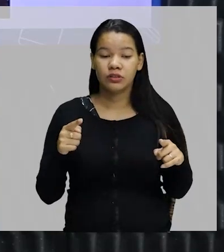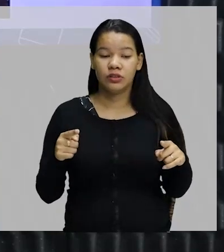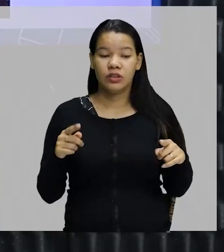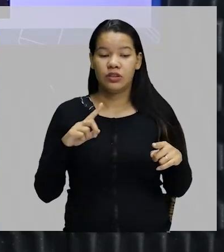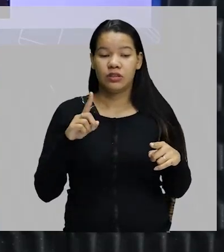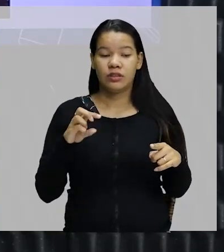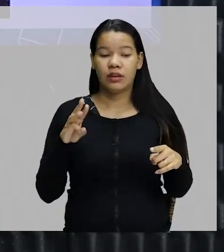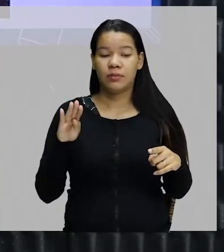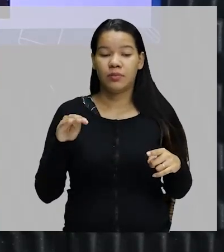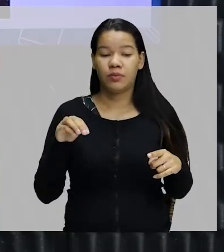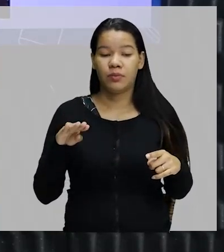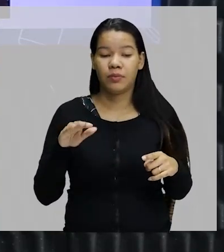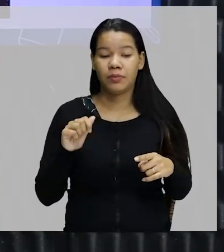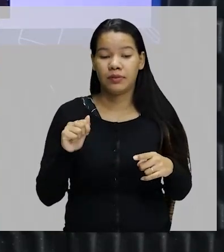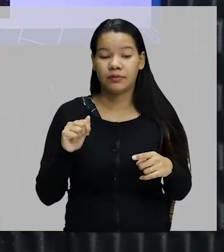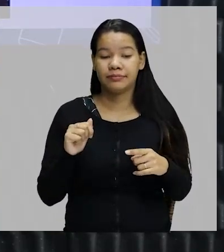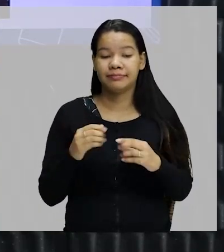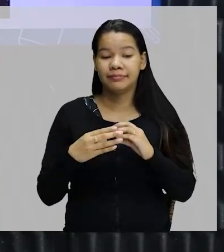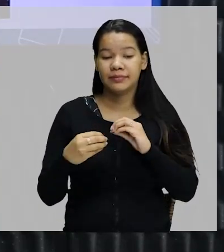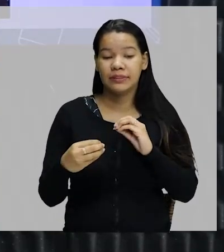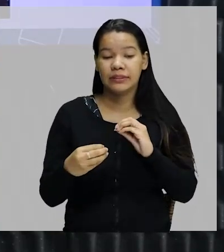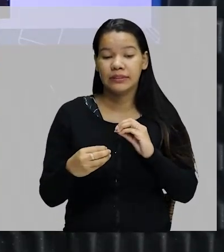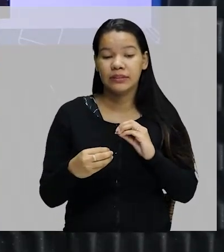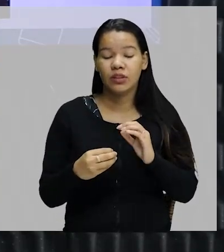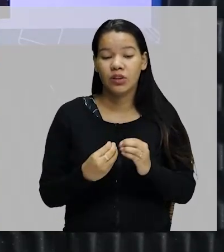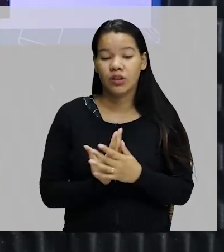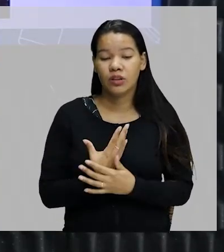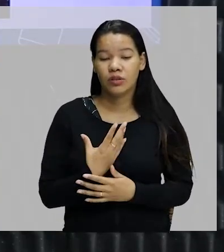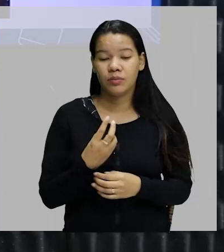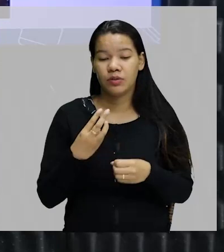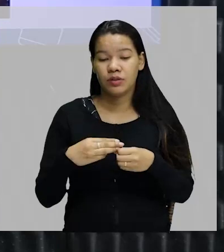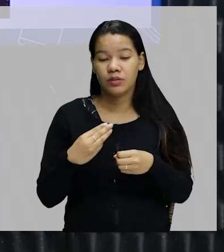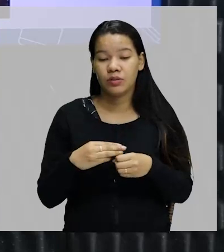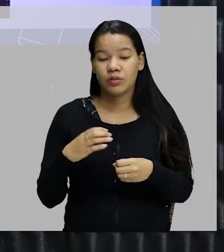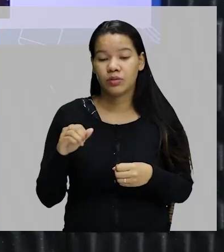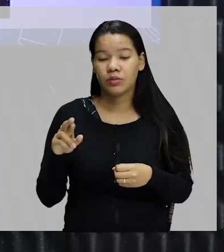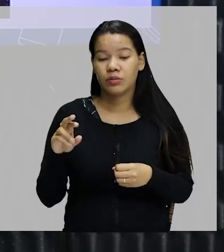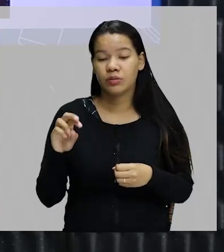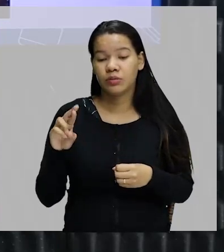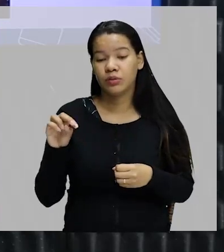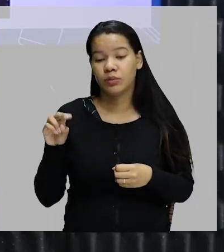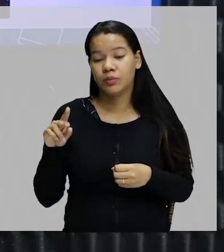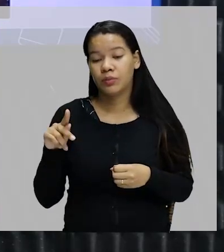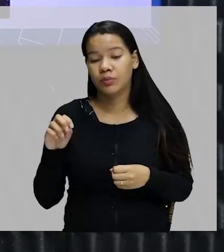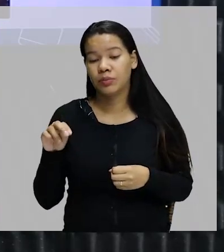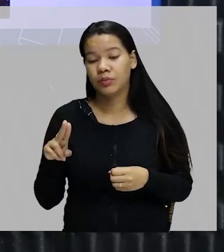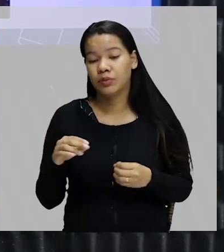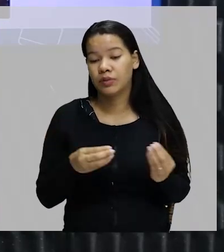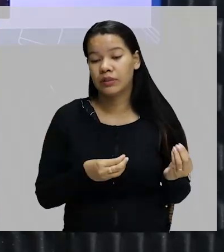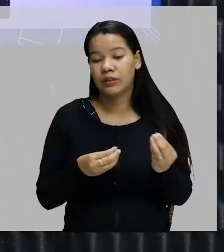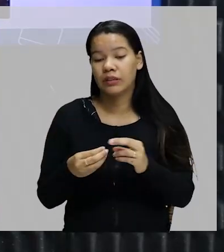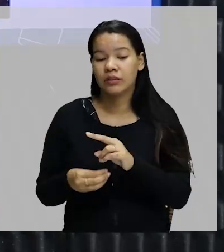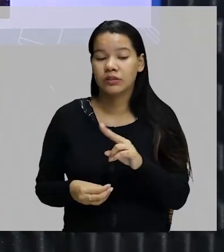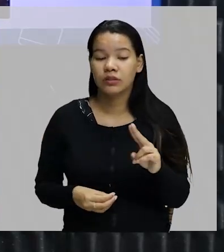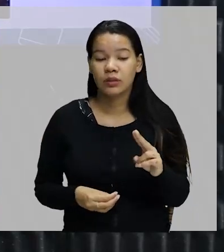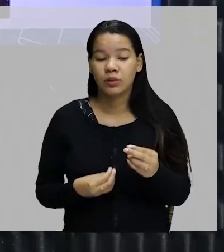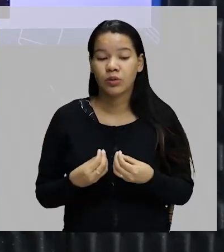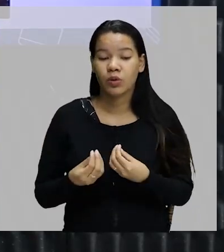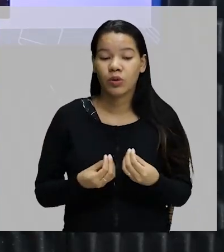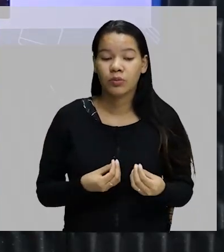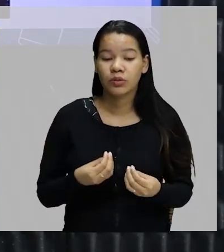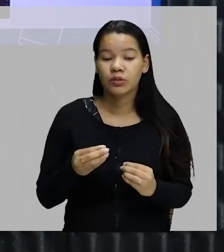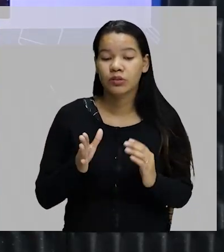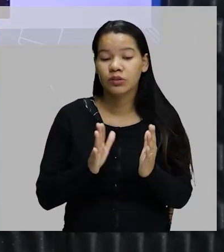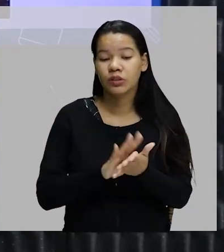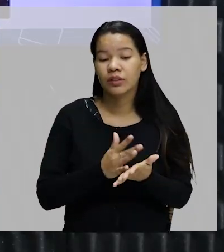Originário do município de Cururupu, recebe essa denominação pelo modo como são tocados os pandeiros,